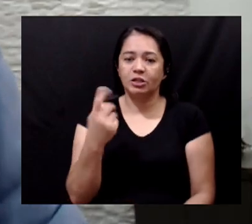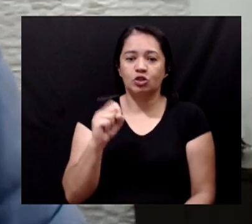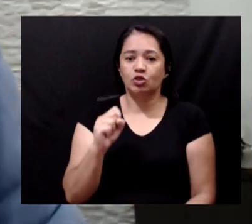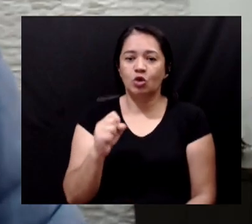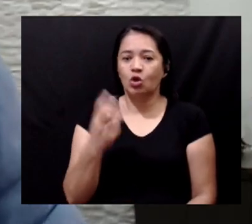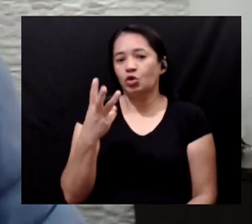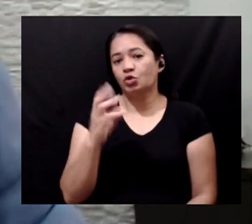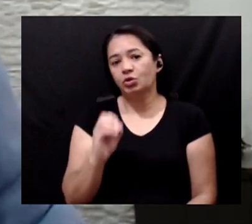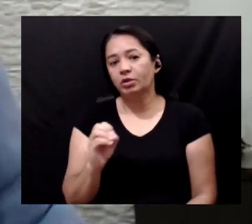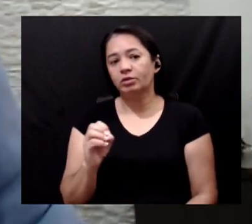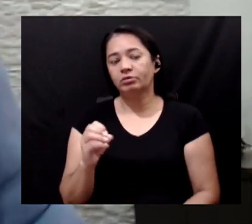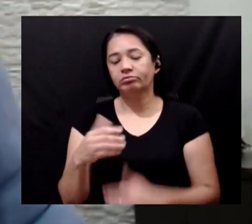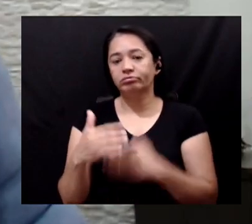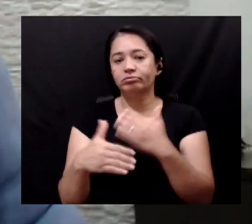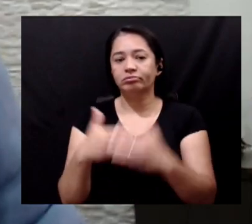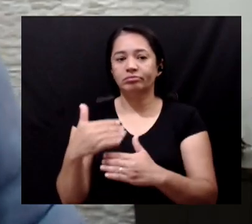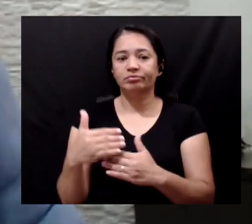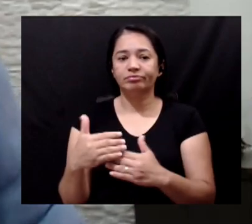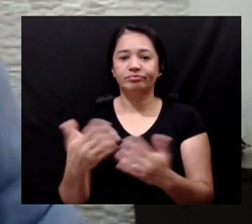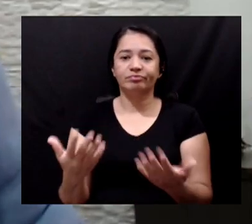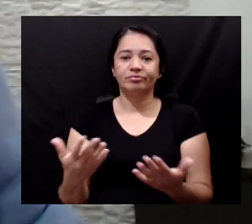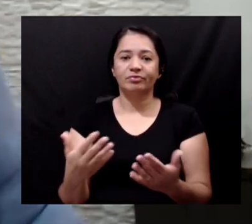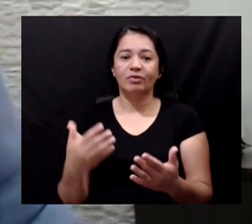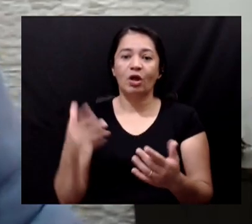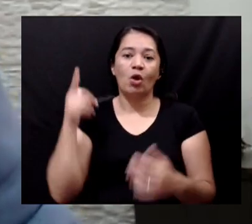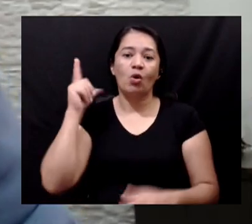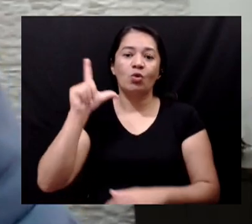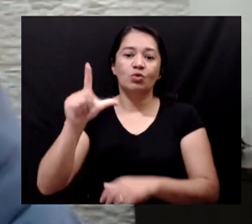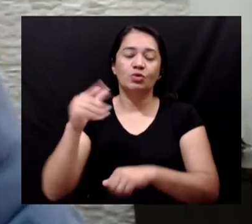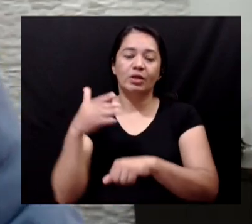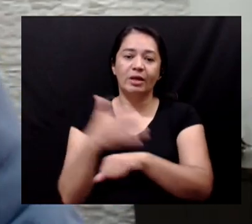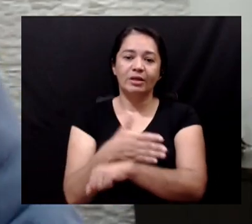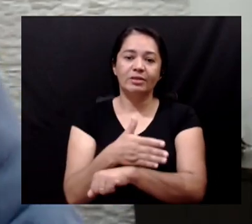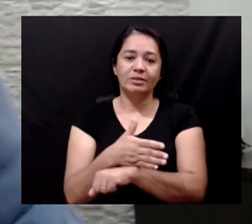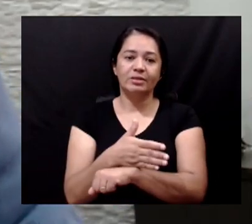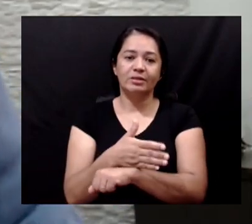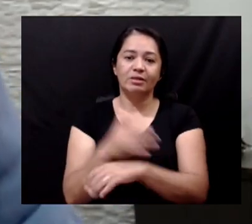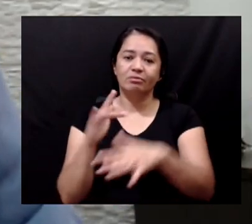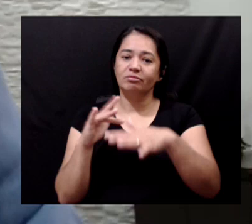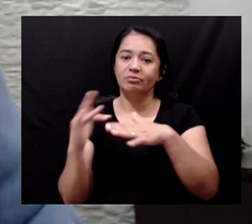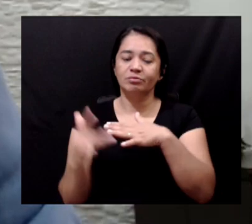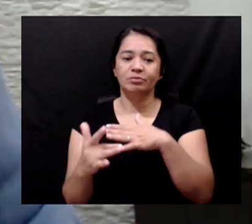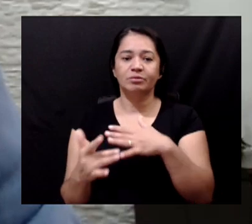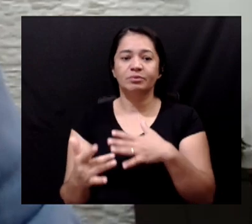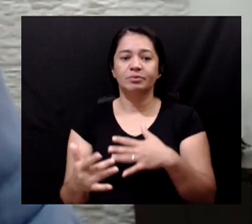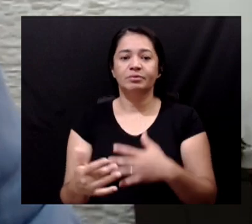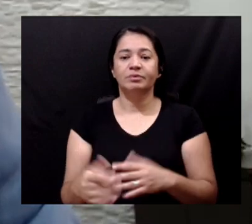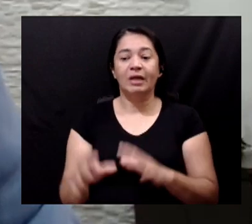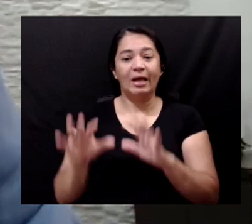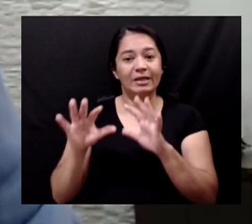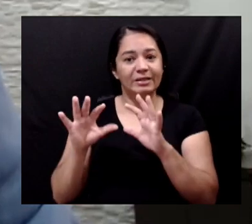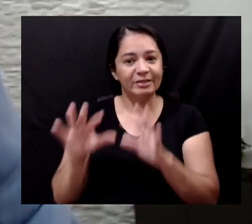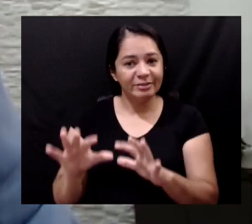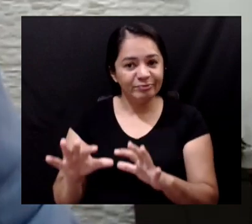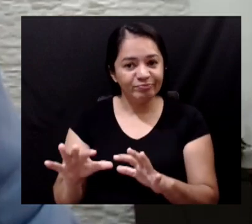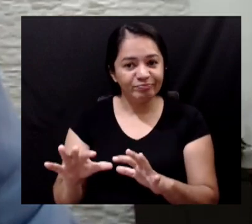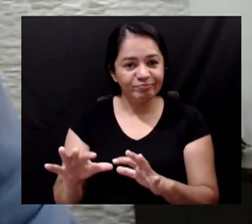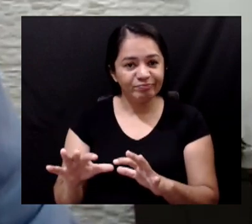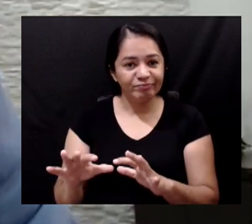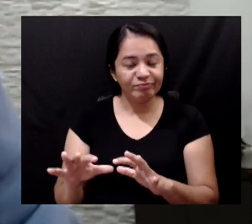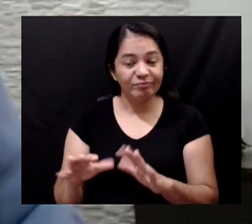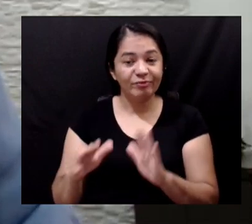isso acabando tendo acesso à rede social em si. É aí que entra realmente a figura dos